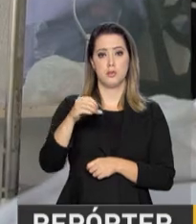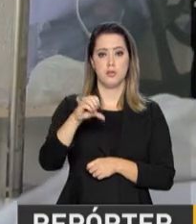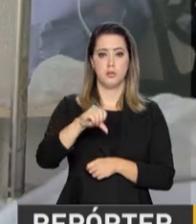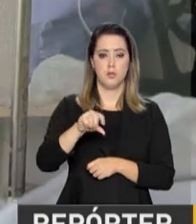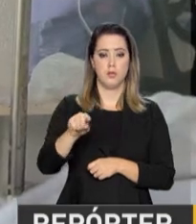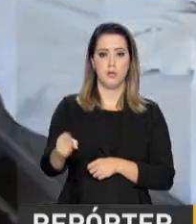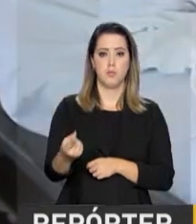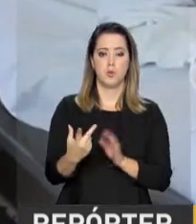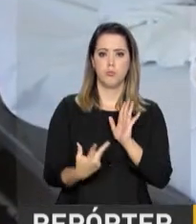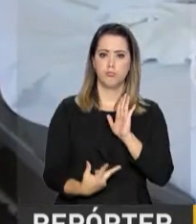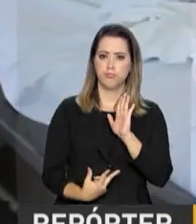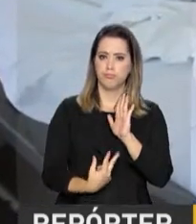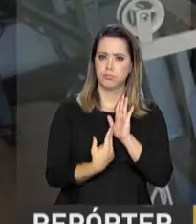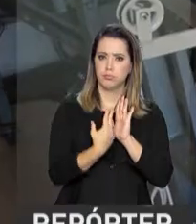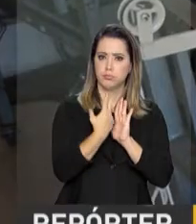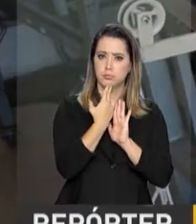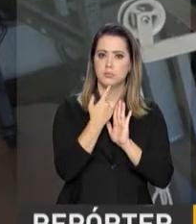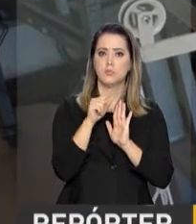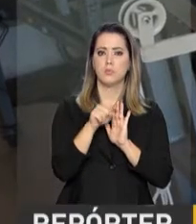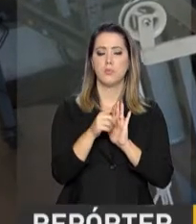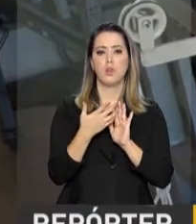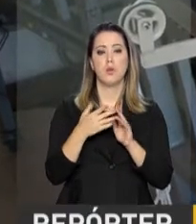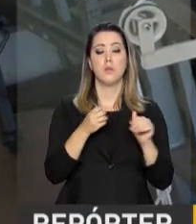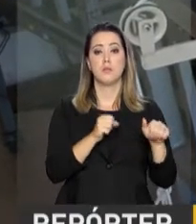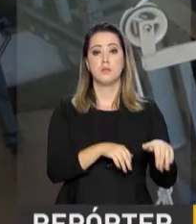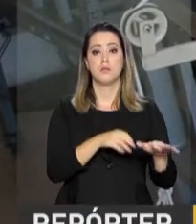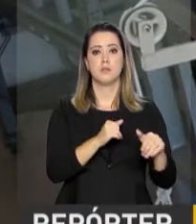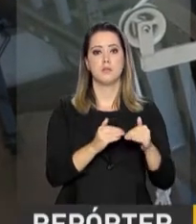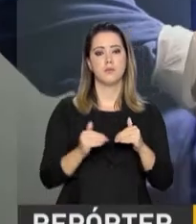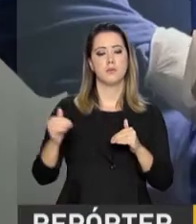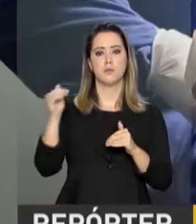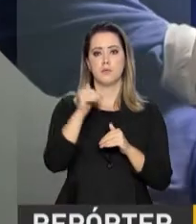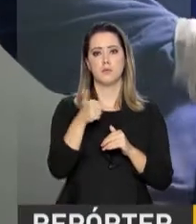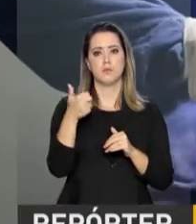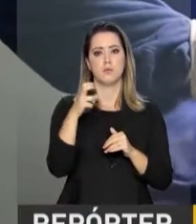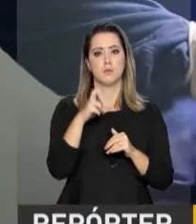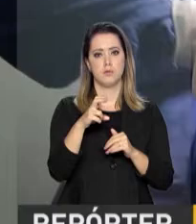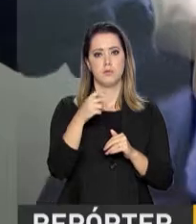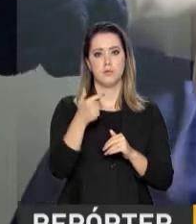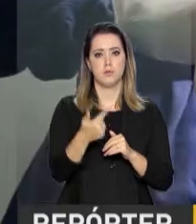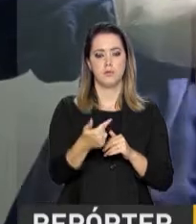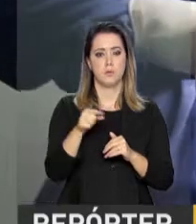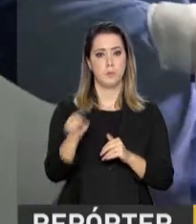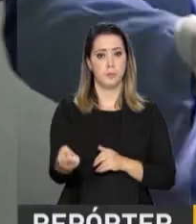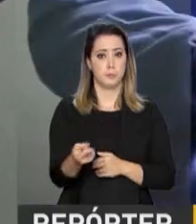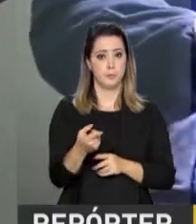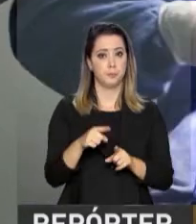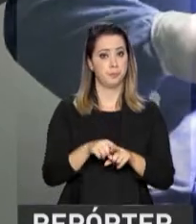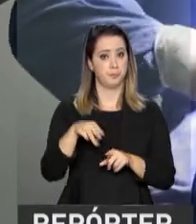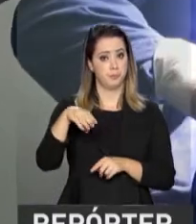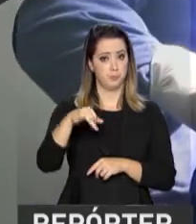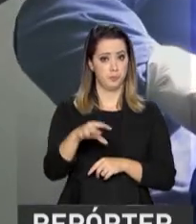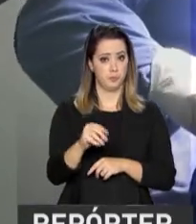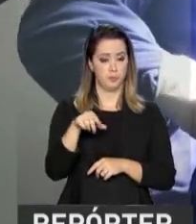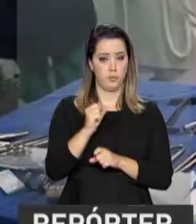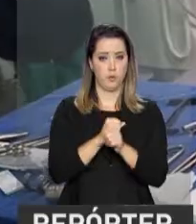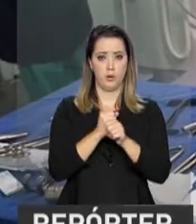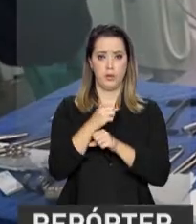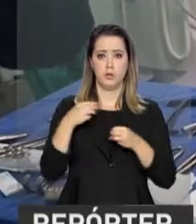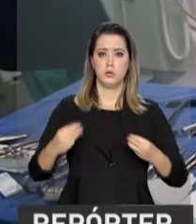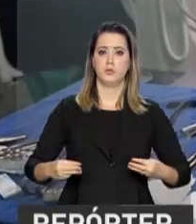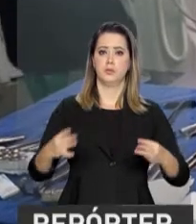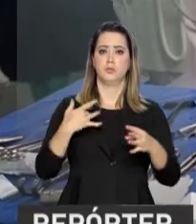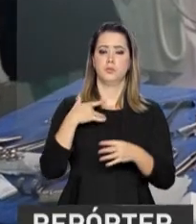no mês de setembro o número saltou para mais de 152 mil em maio deste ano o ministério da